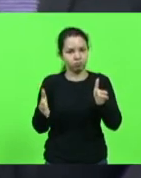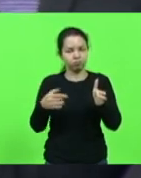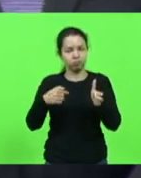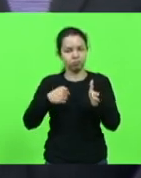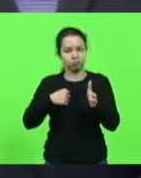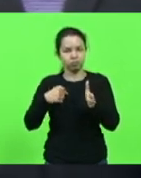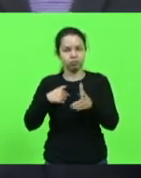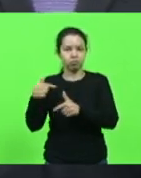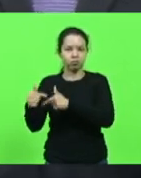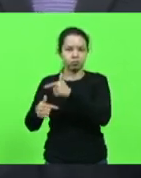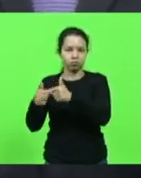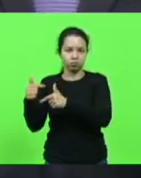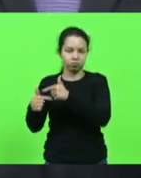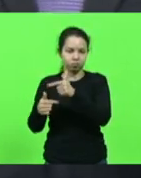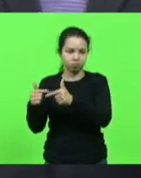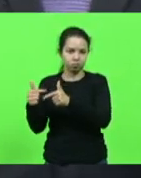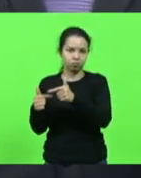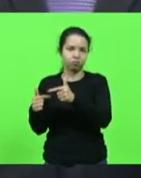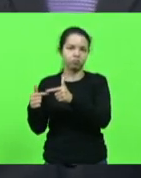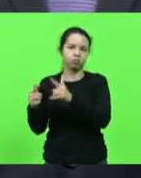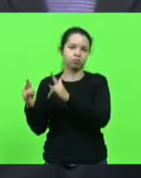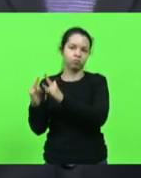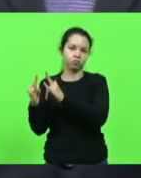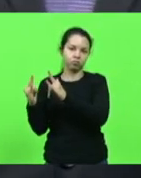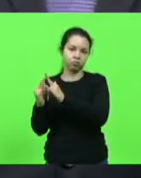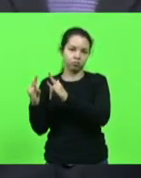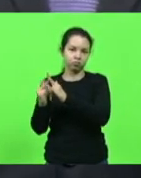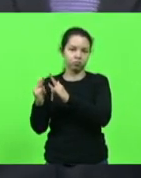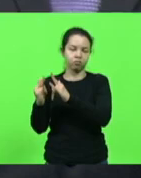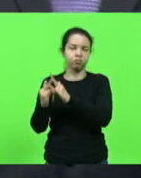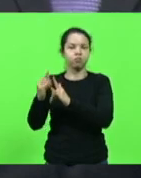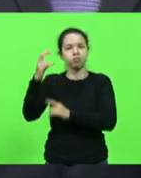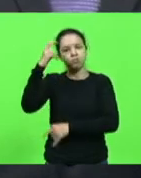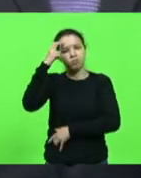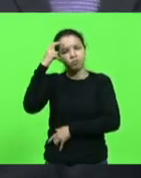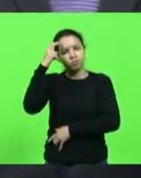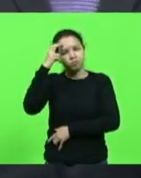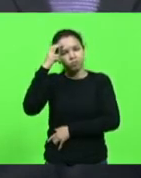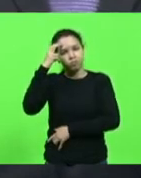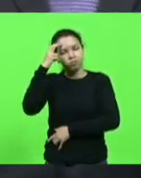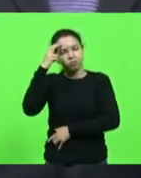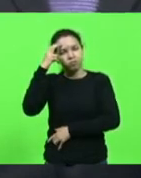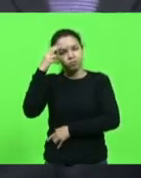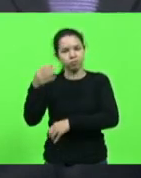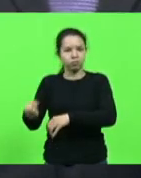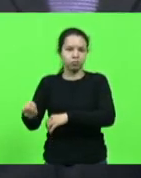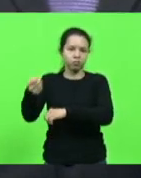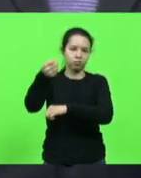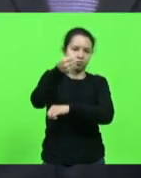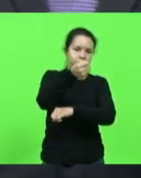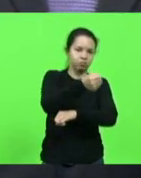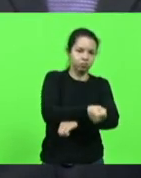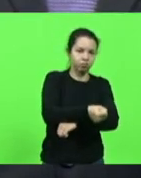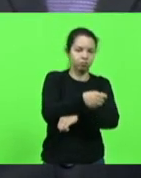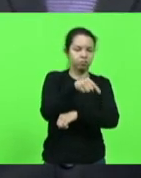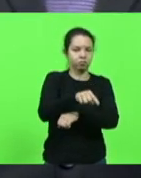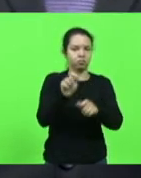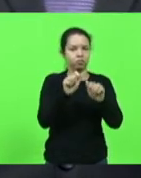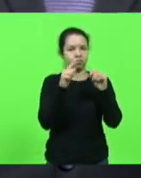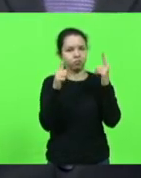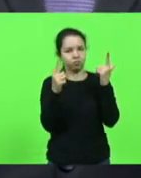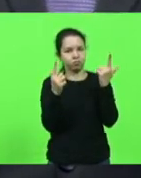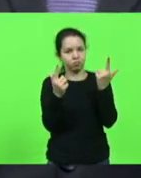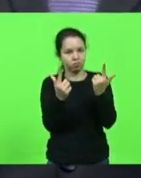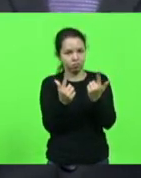Cultura, colocada à disposição da Assembleia no gabinete do seu presidente,